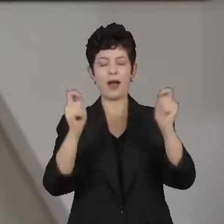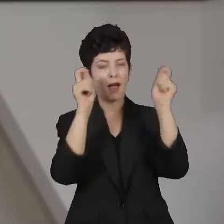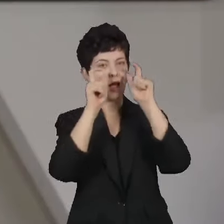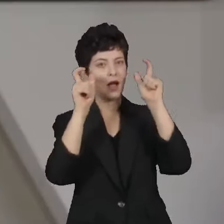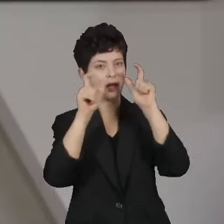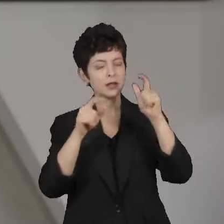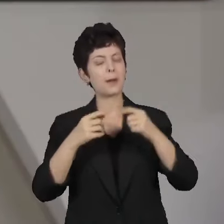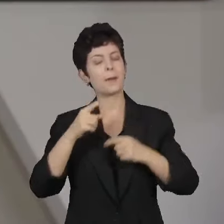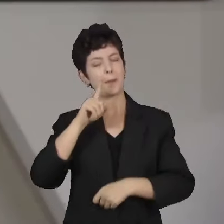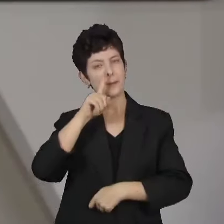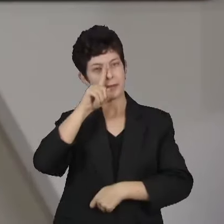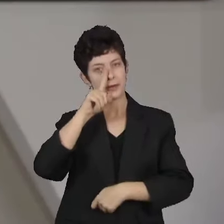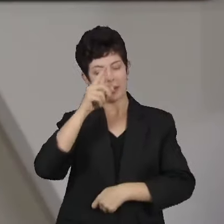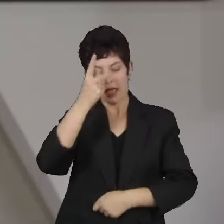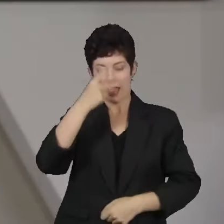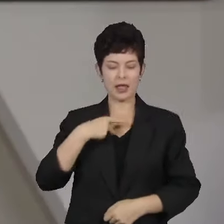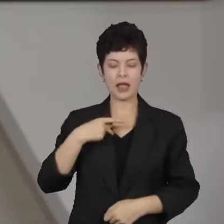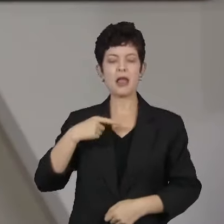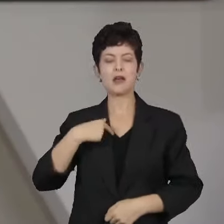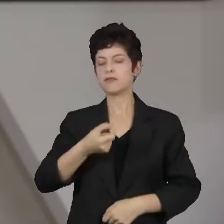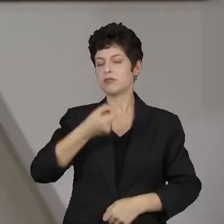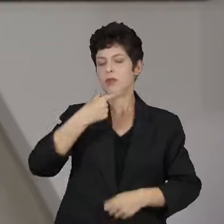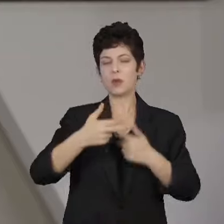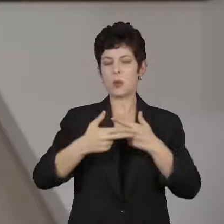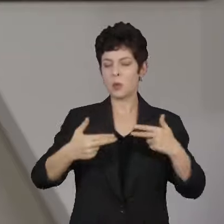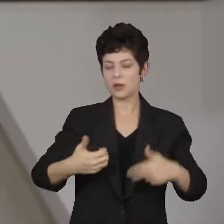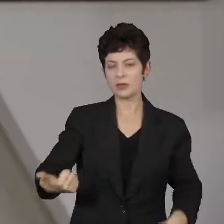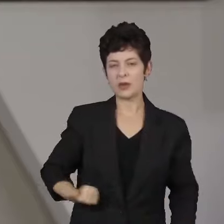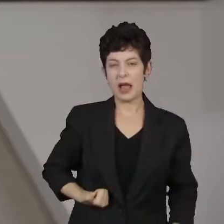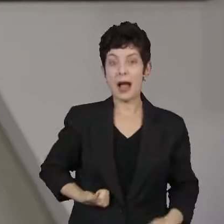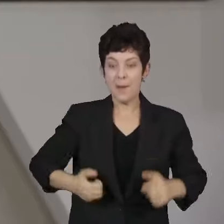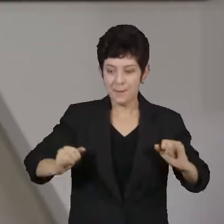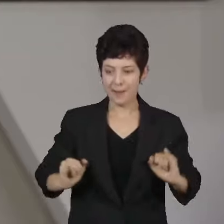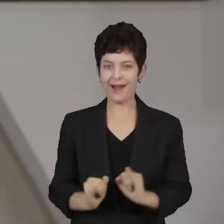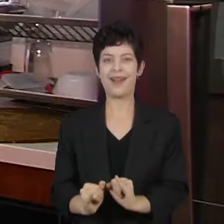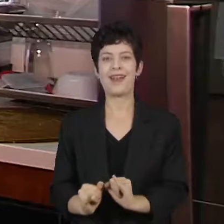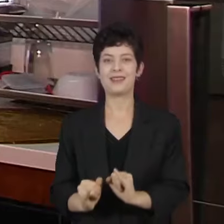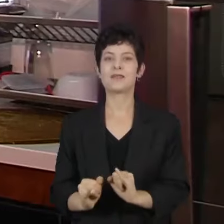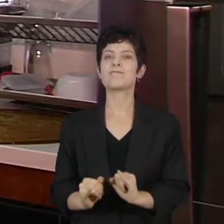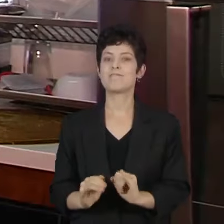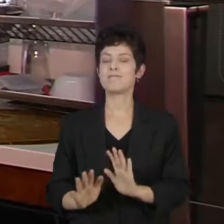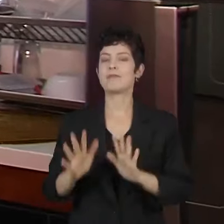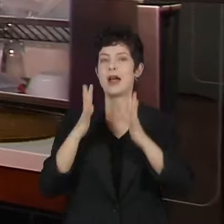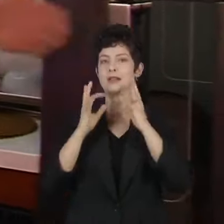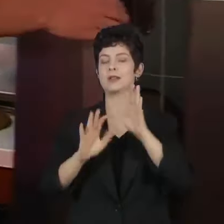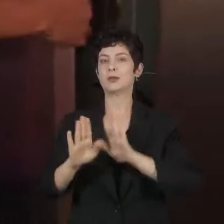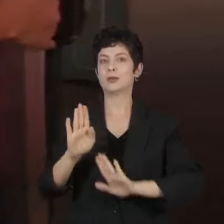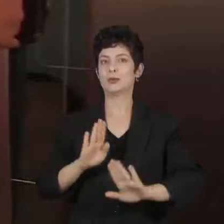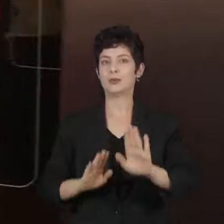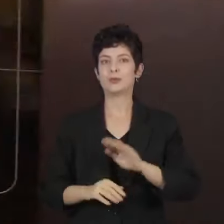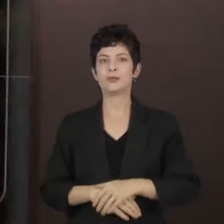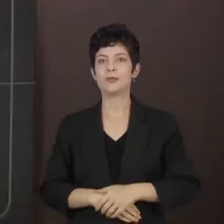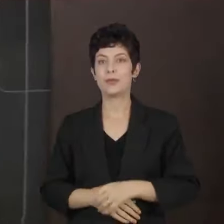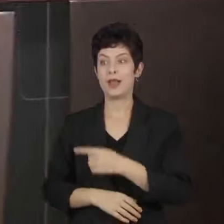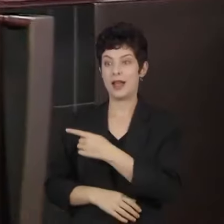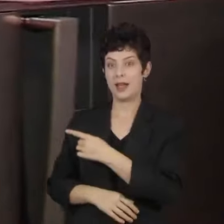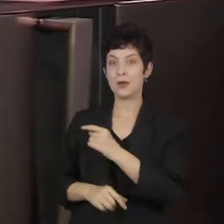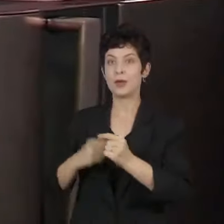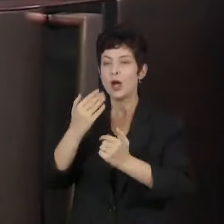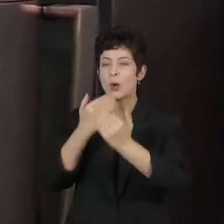para os riscos da automedicação com o uso de injeções emagrecedoras. Diego abastece a geladeira